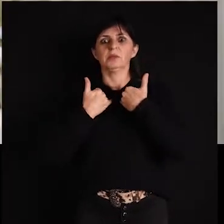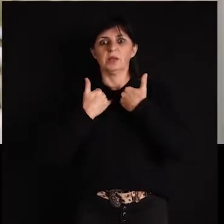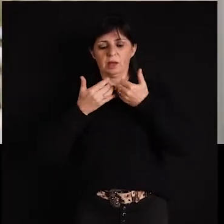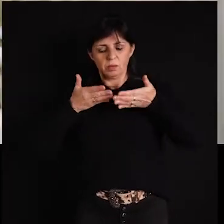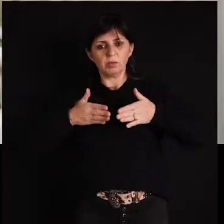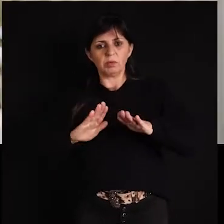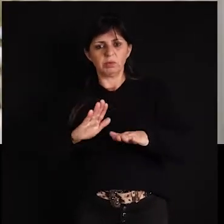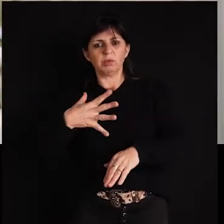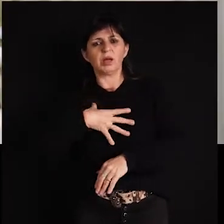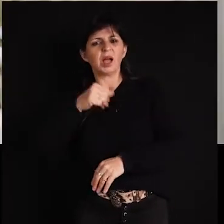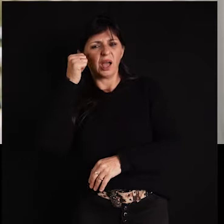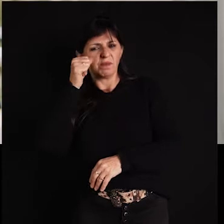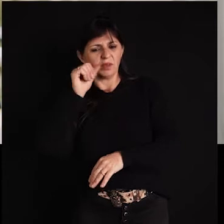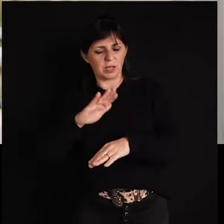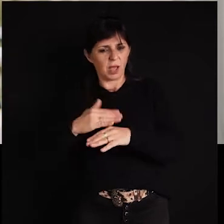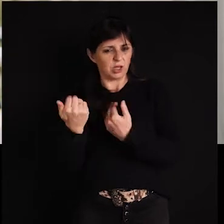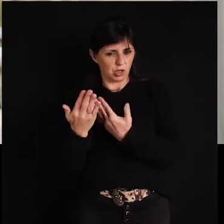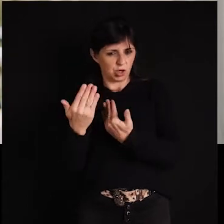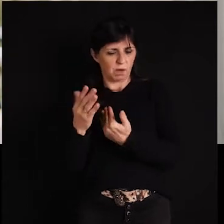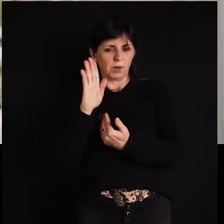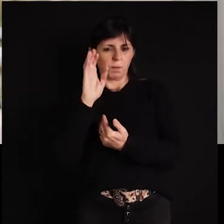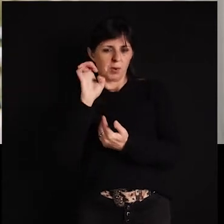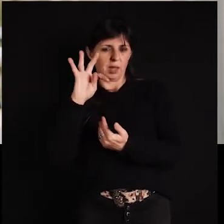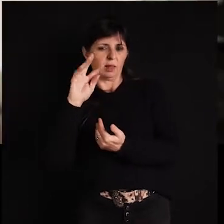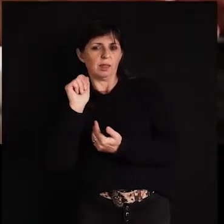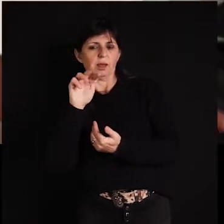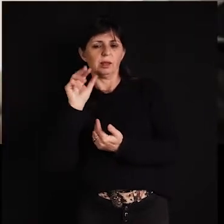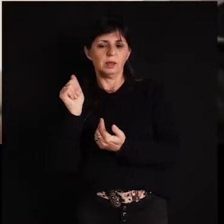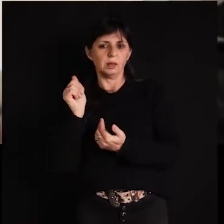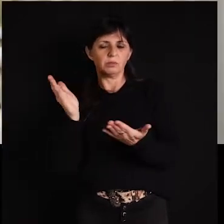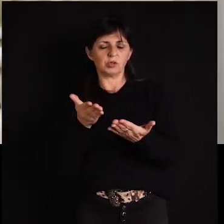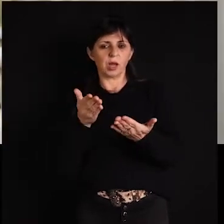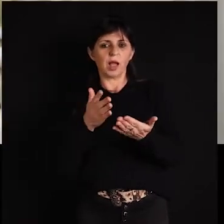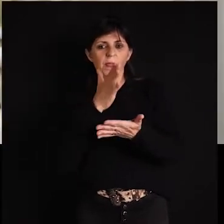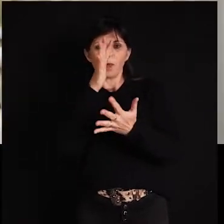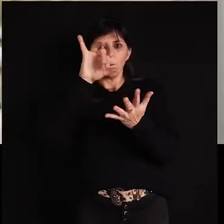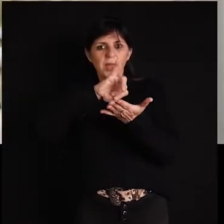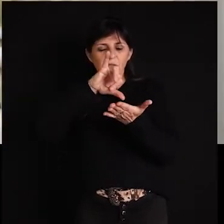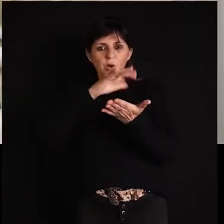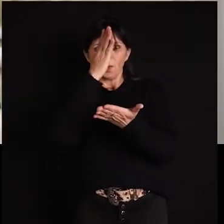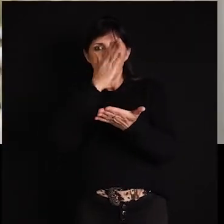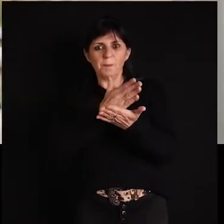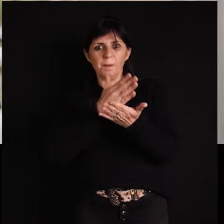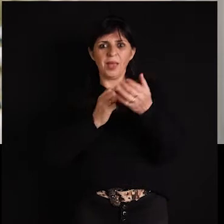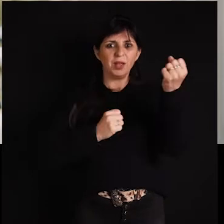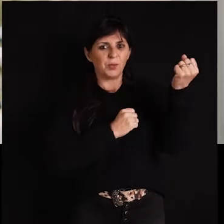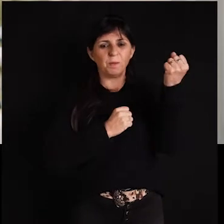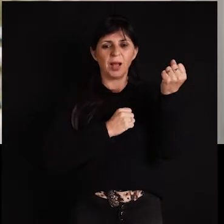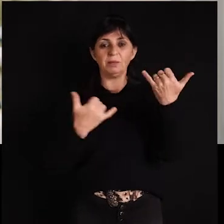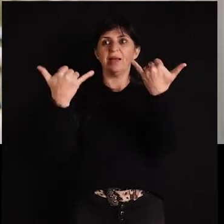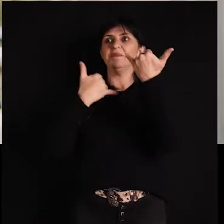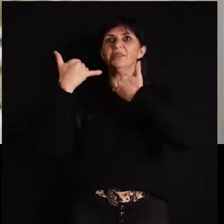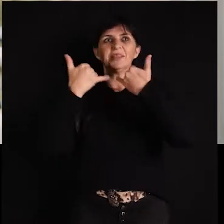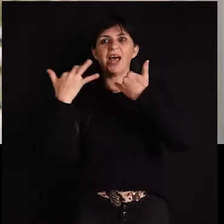nascido a minha filha mais nova, Betânia. Ela tinha nascido no meio do baile até e o pessoal parou e comemorou junto comigo.